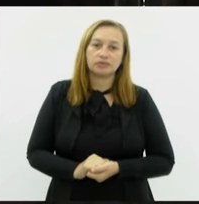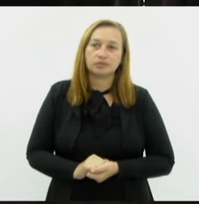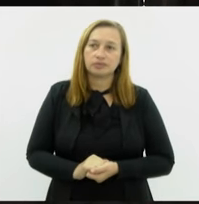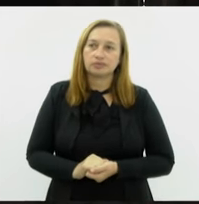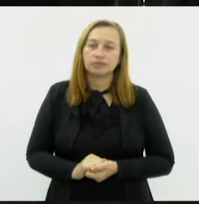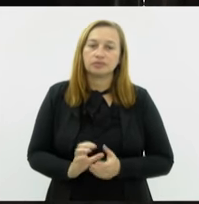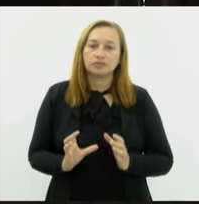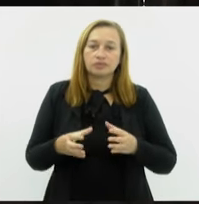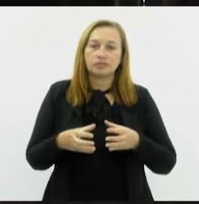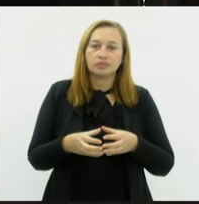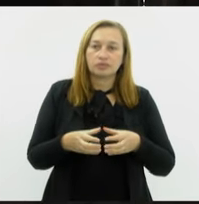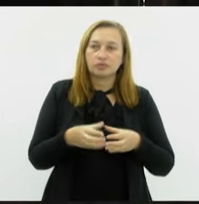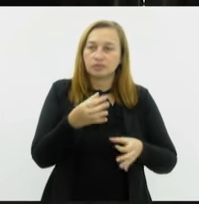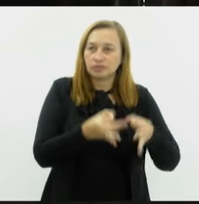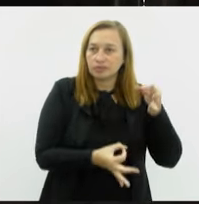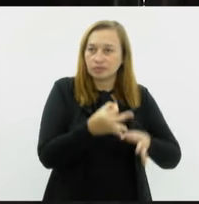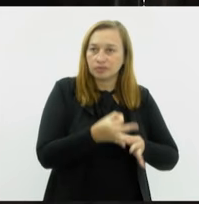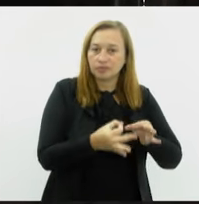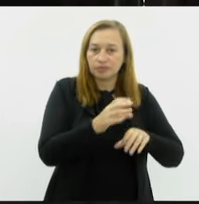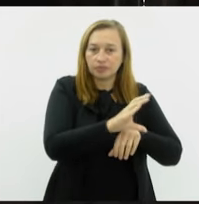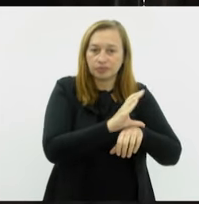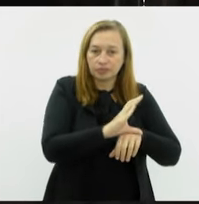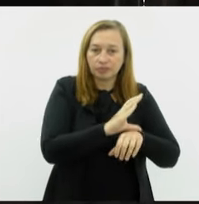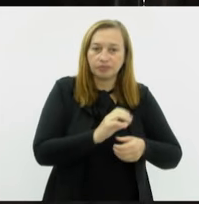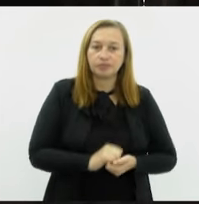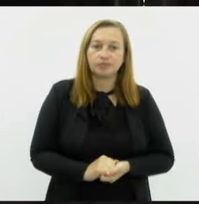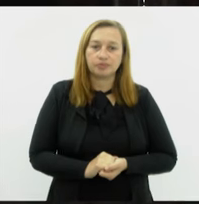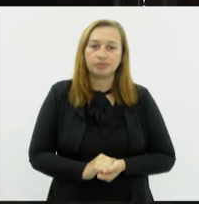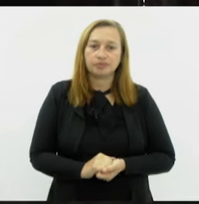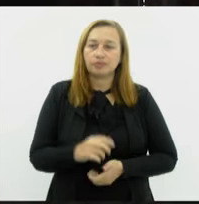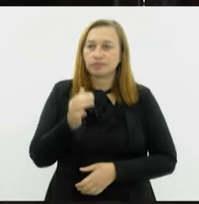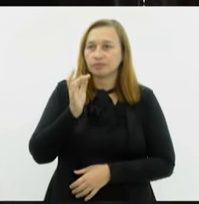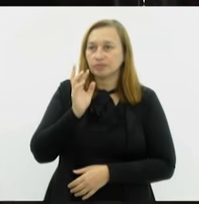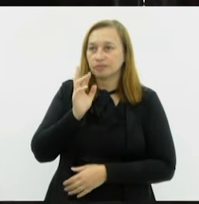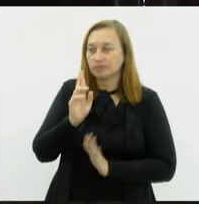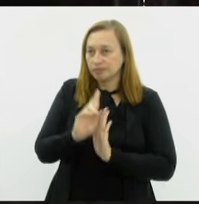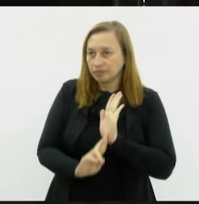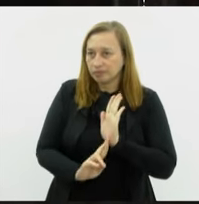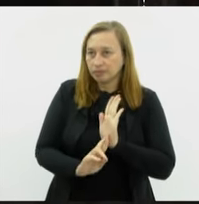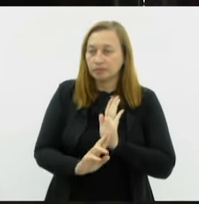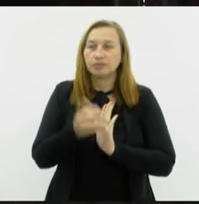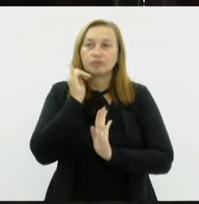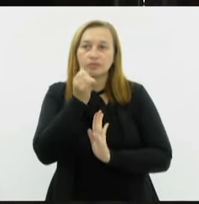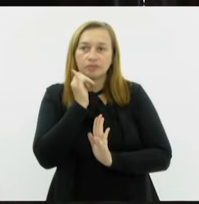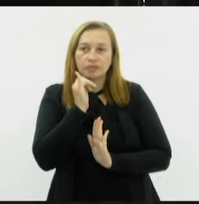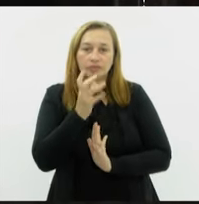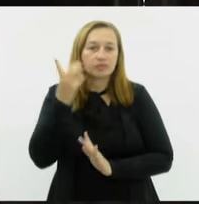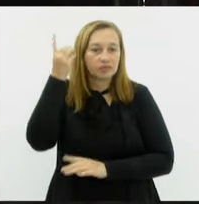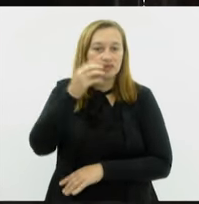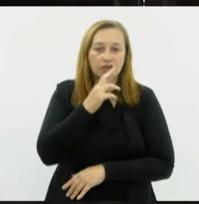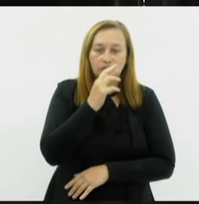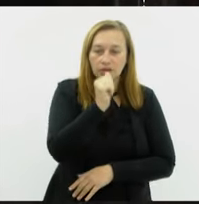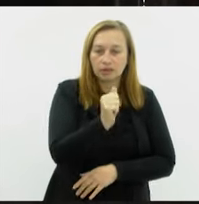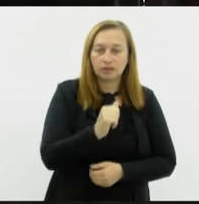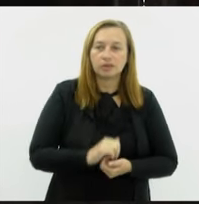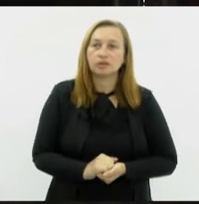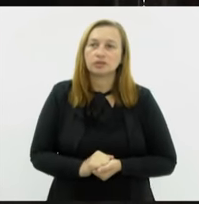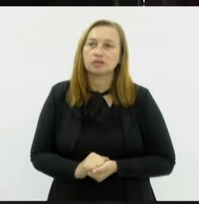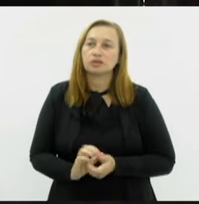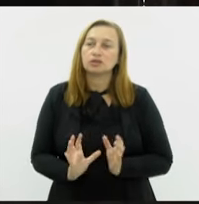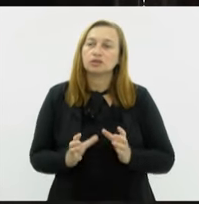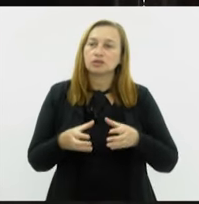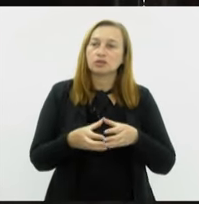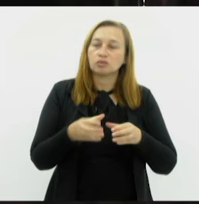Comissão de Constituição e Justiça, pela constitucionalidade. Relator, deputado Rodrigo Amorim, pendente de pareceres das comissões